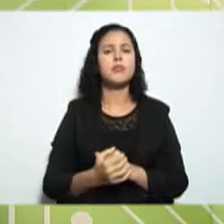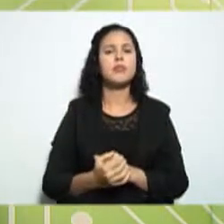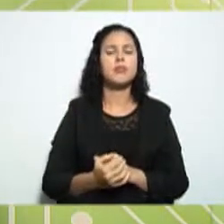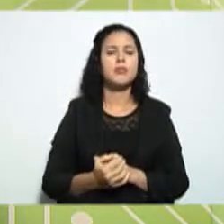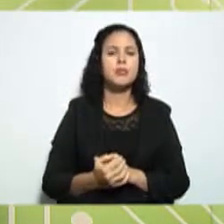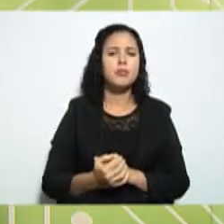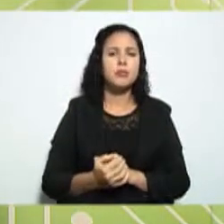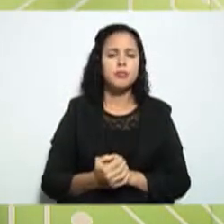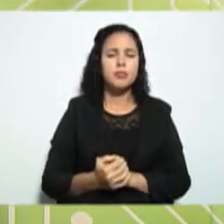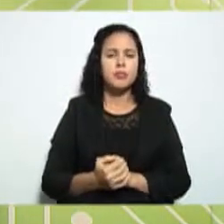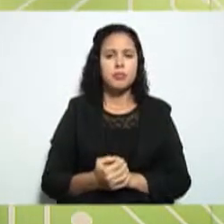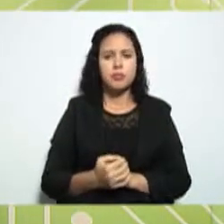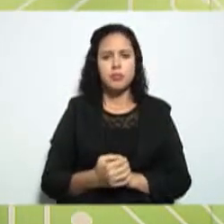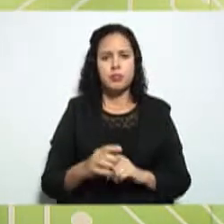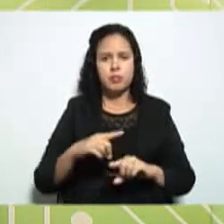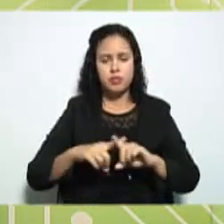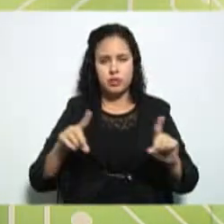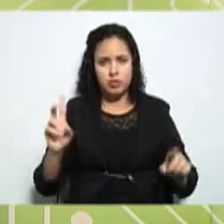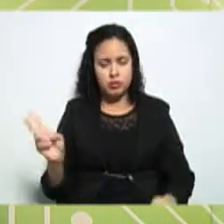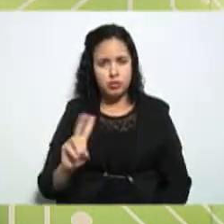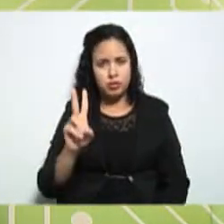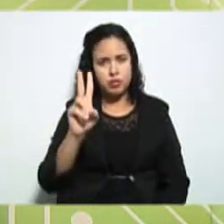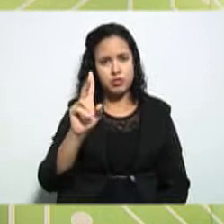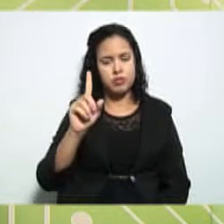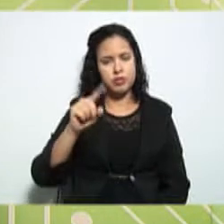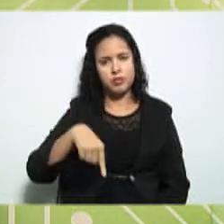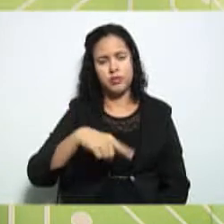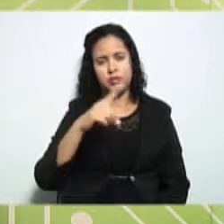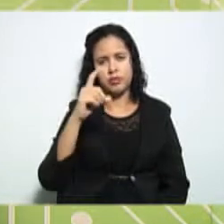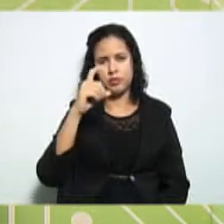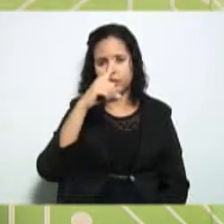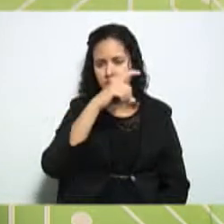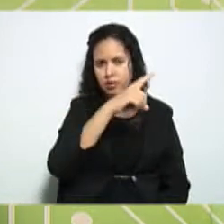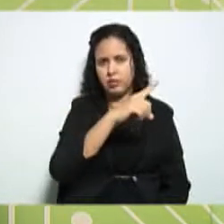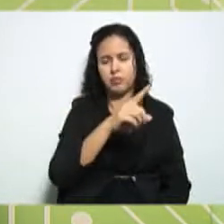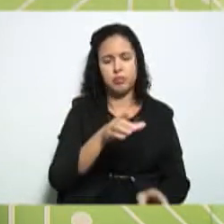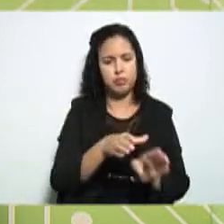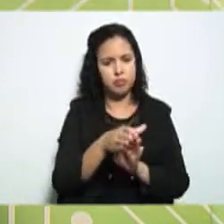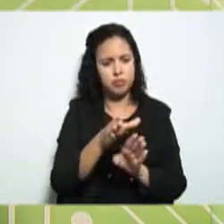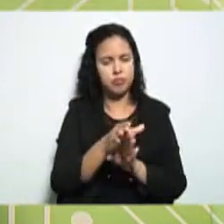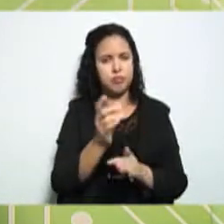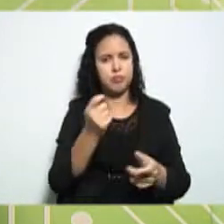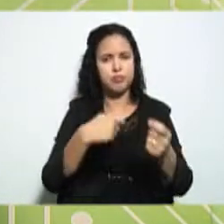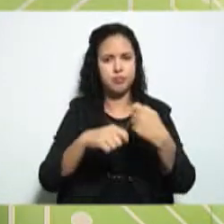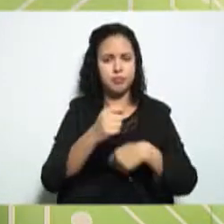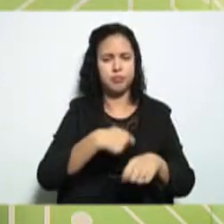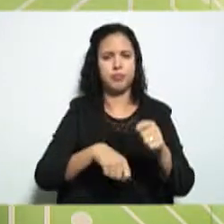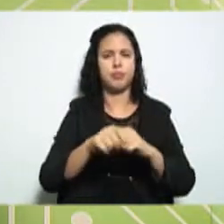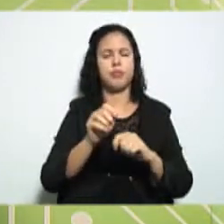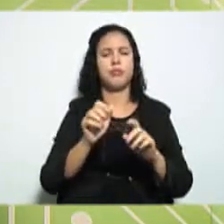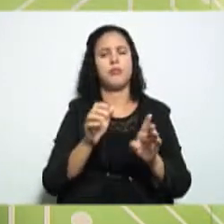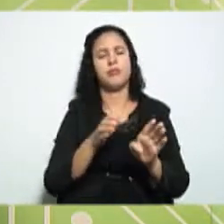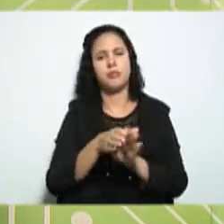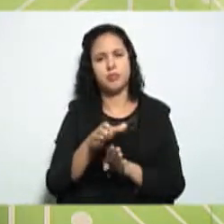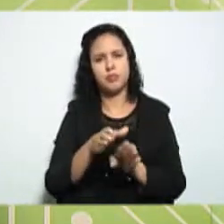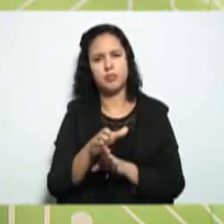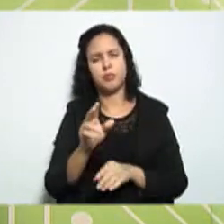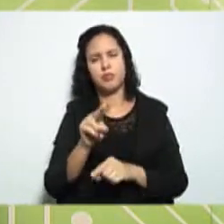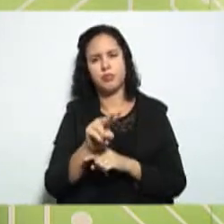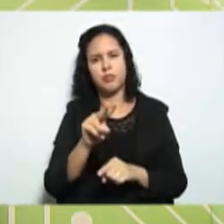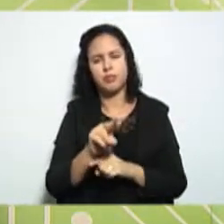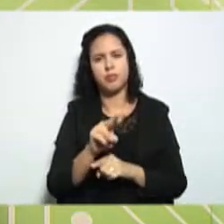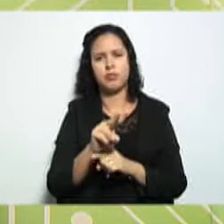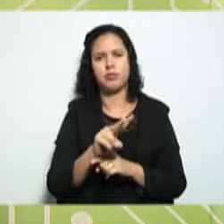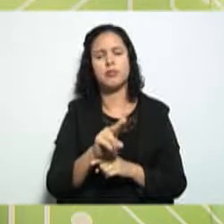entanto, esse valor é muito difícil para o conselho administrativo, conselho fiscal, para a assembleia, determinar um valor que vai